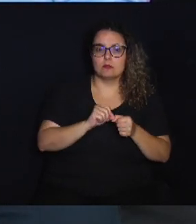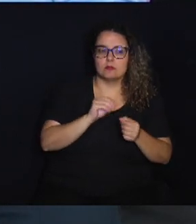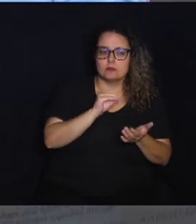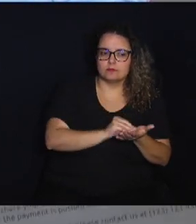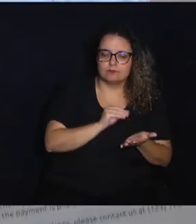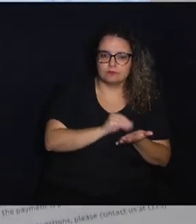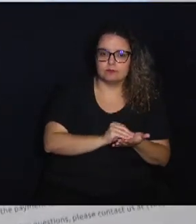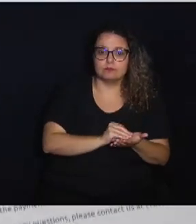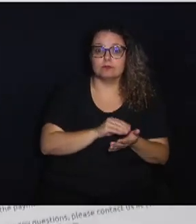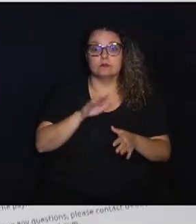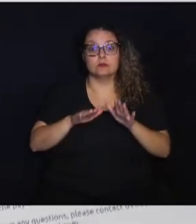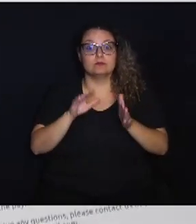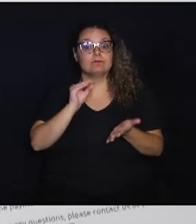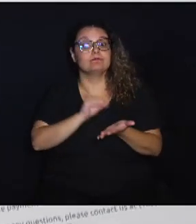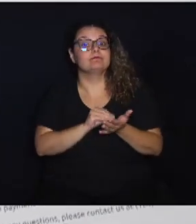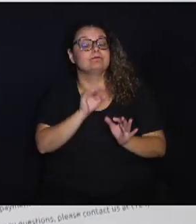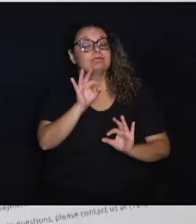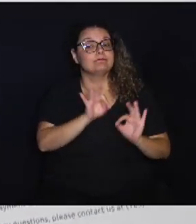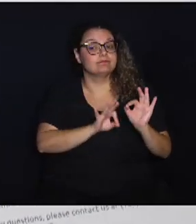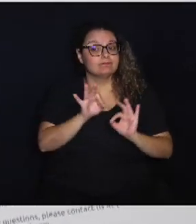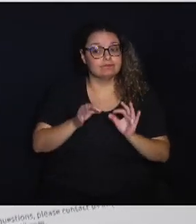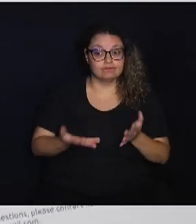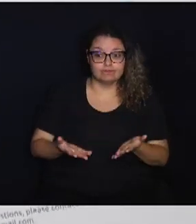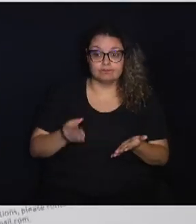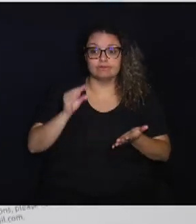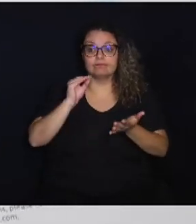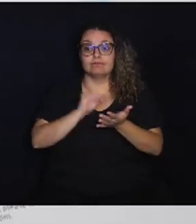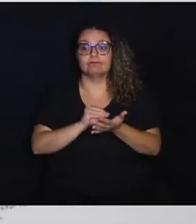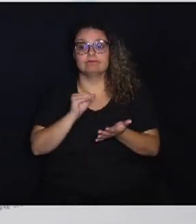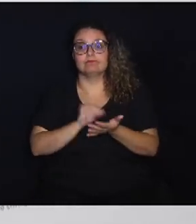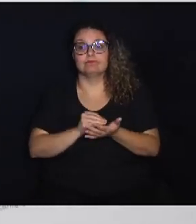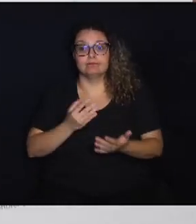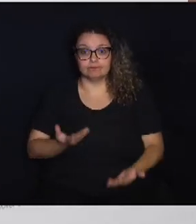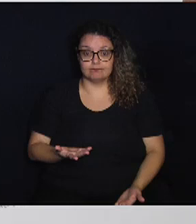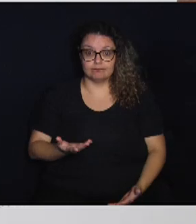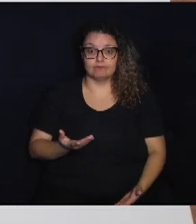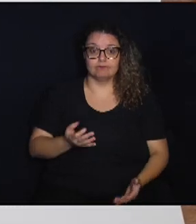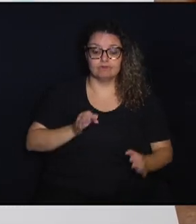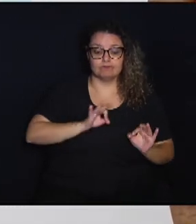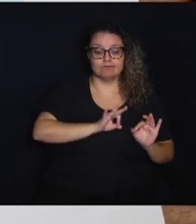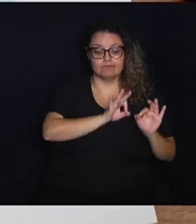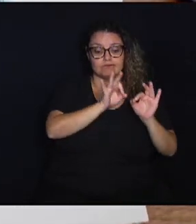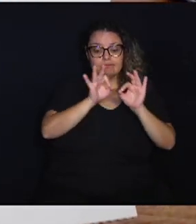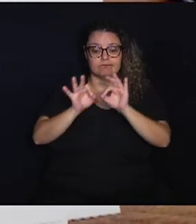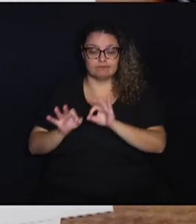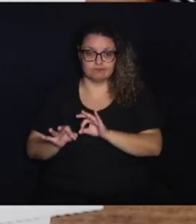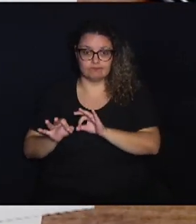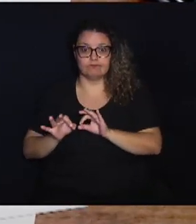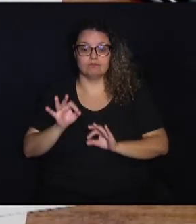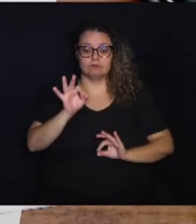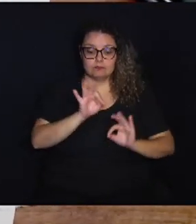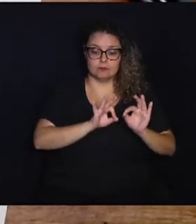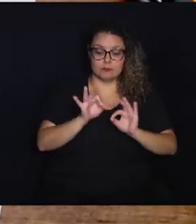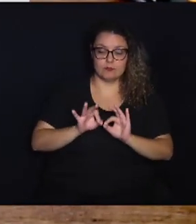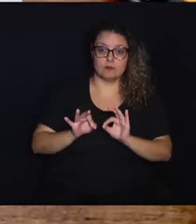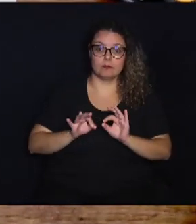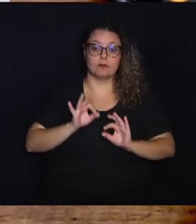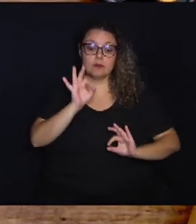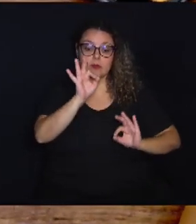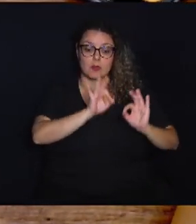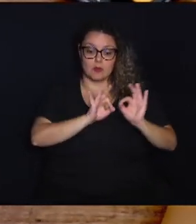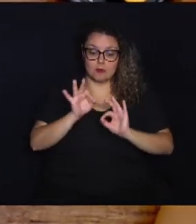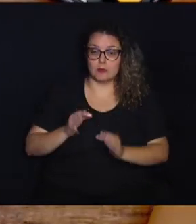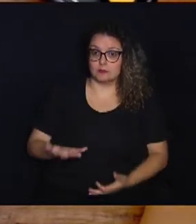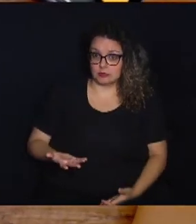tenha faltado um planejamento, pode ser que tenha faltado um acompanhamento desse planejamento. Você planejou